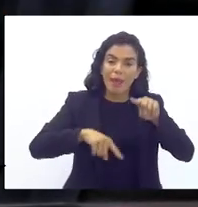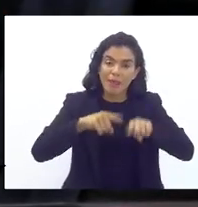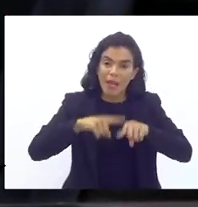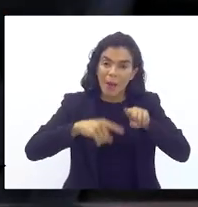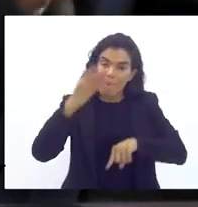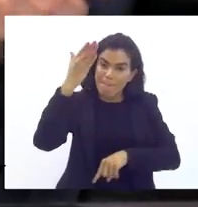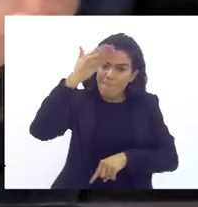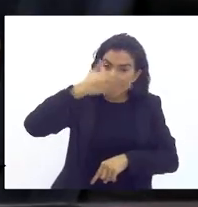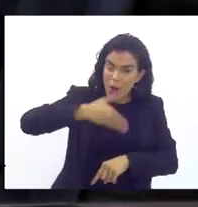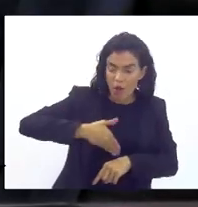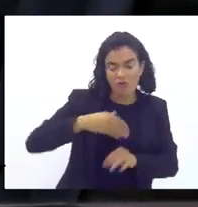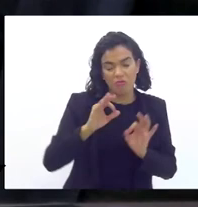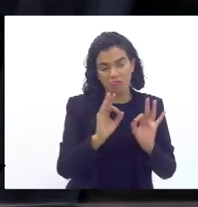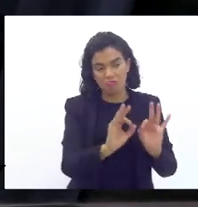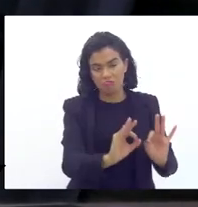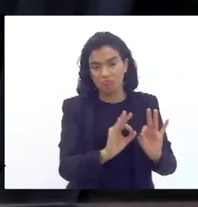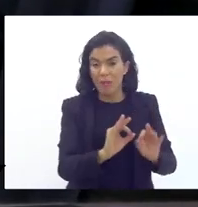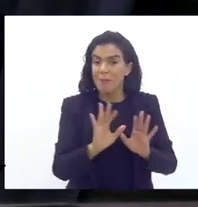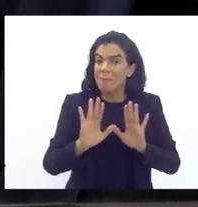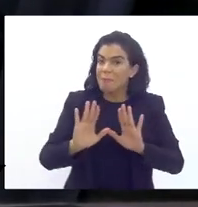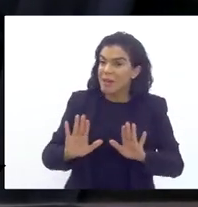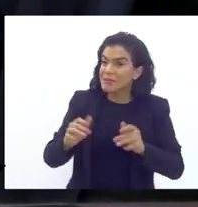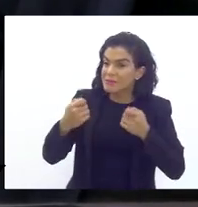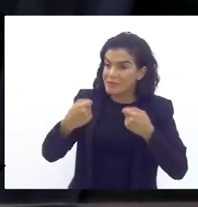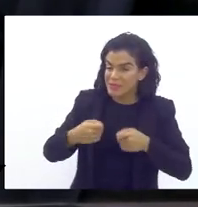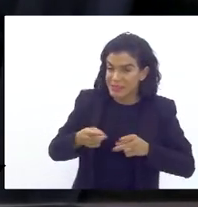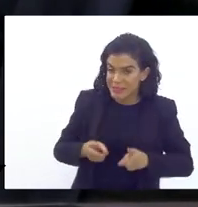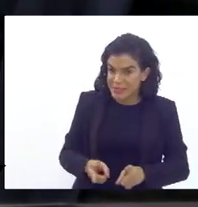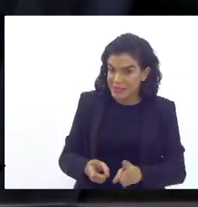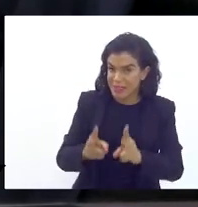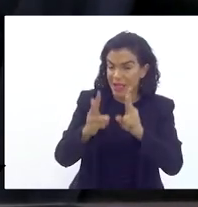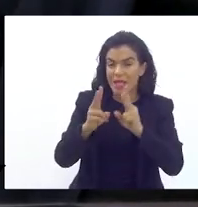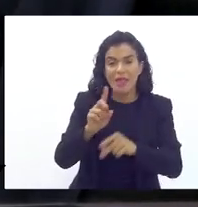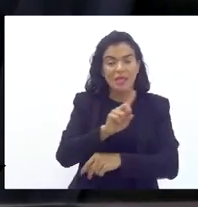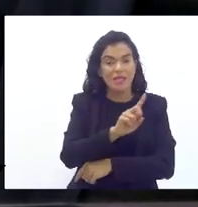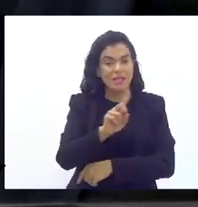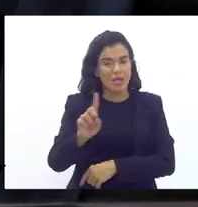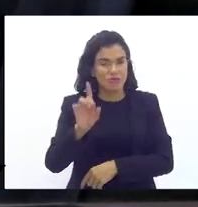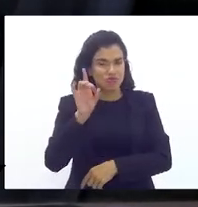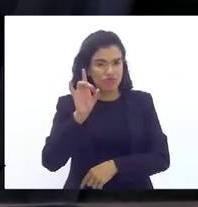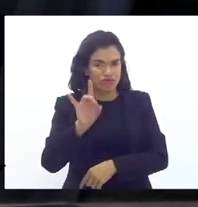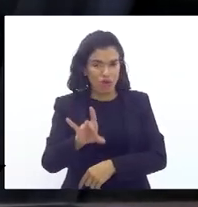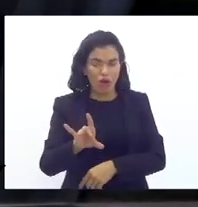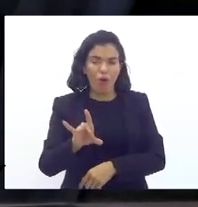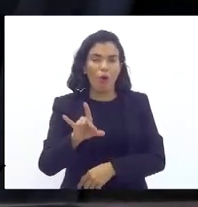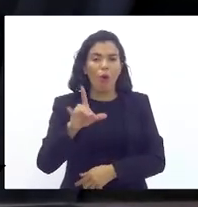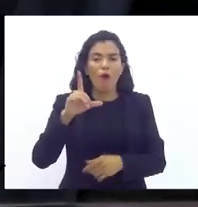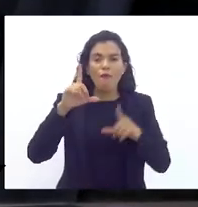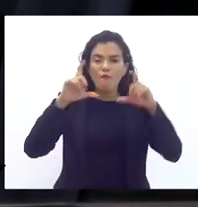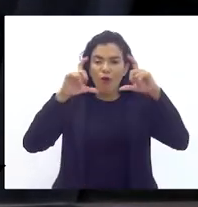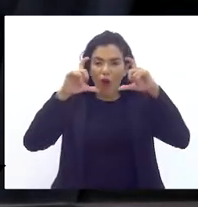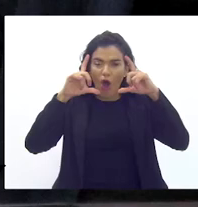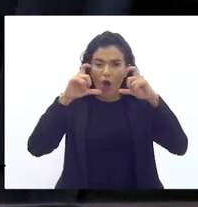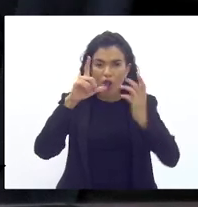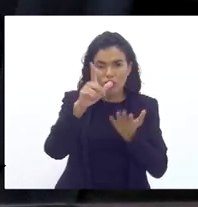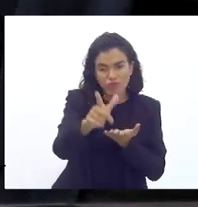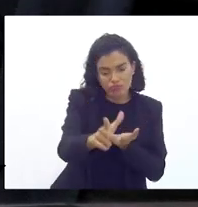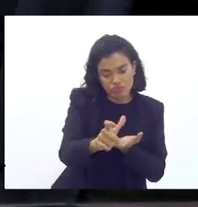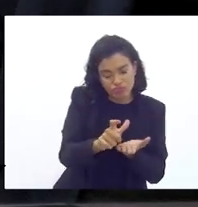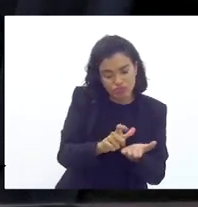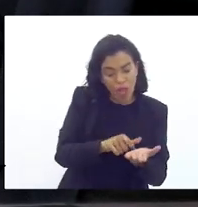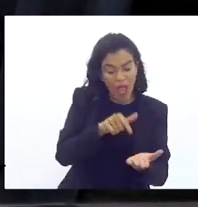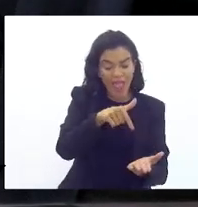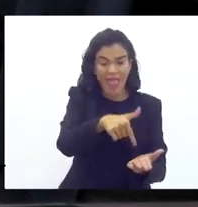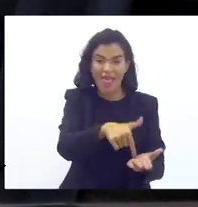redação correta mas tem que continuar e não apenas com reconhecimento por fotos